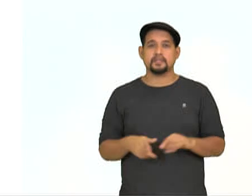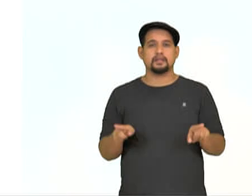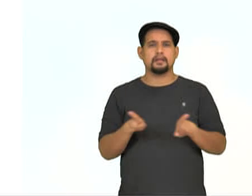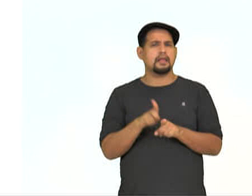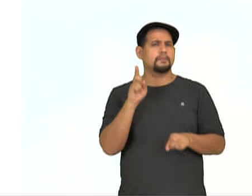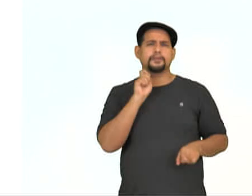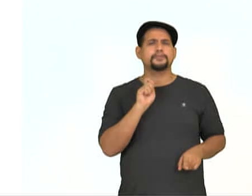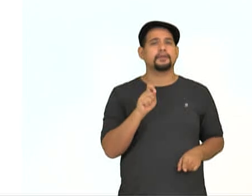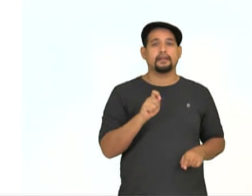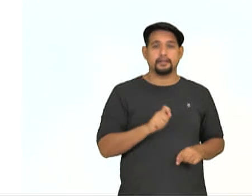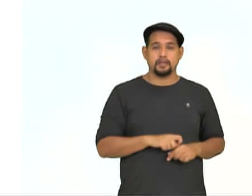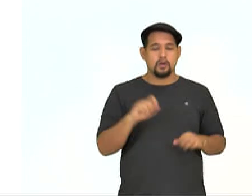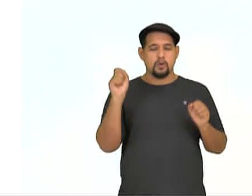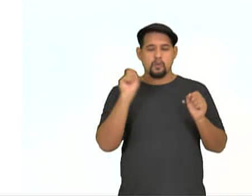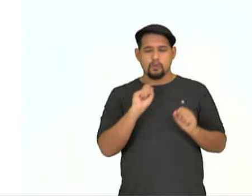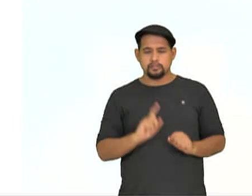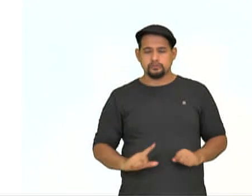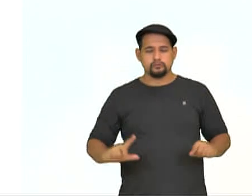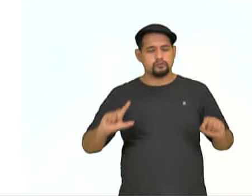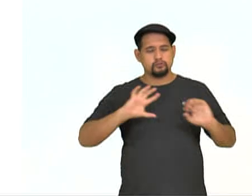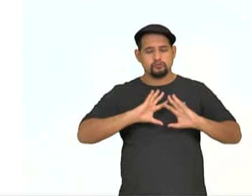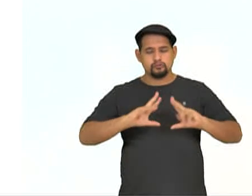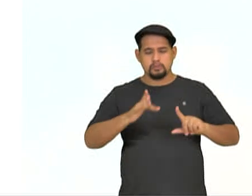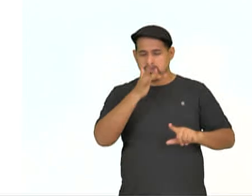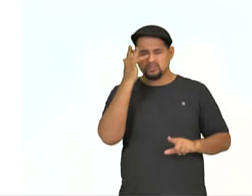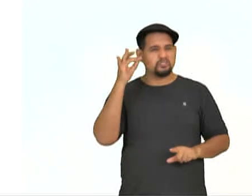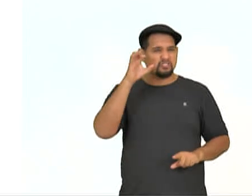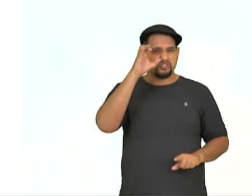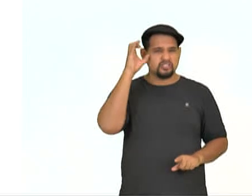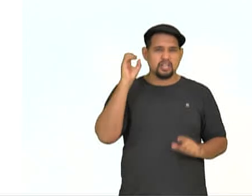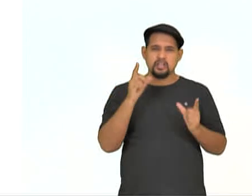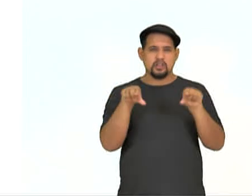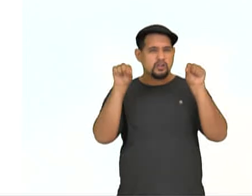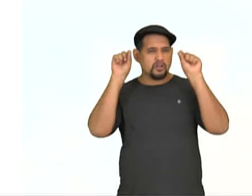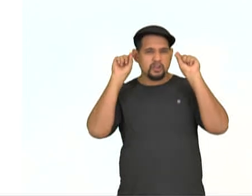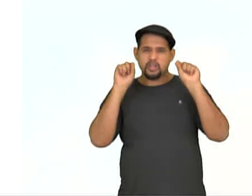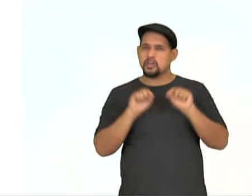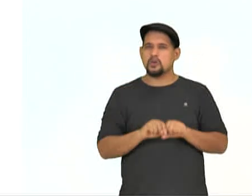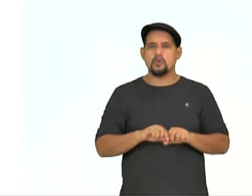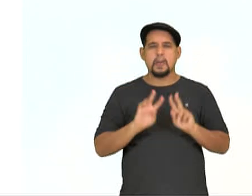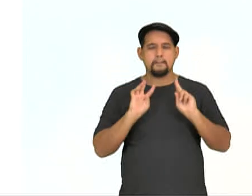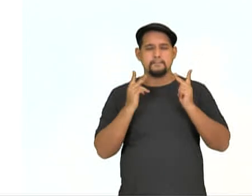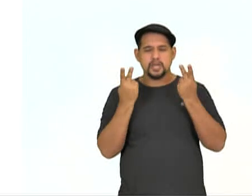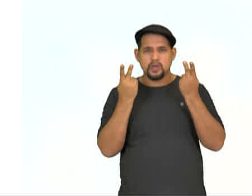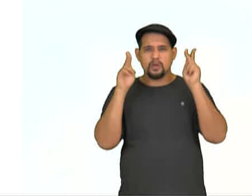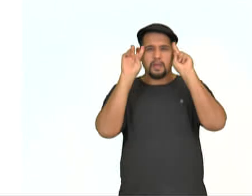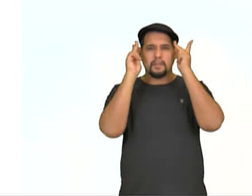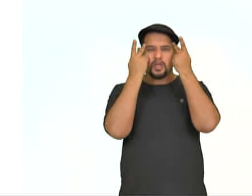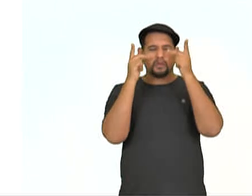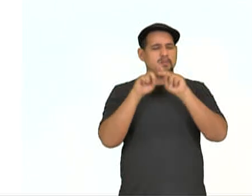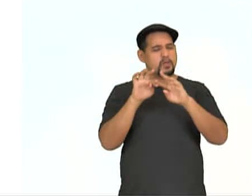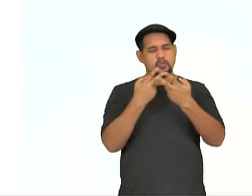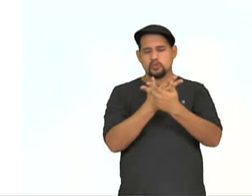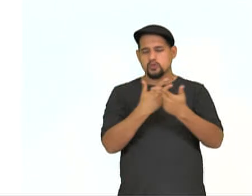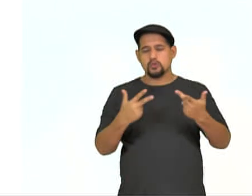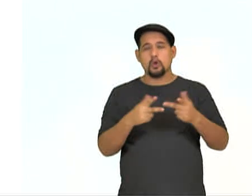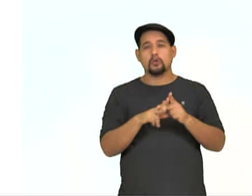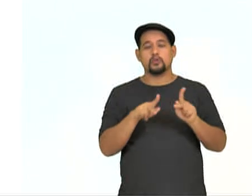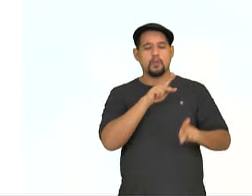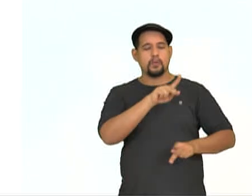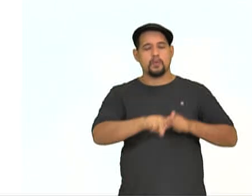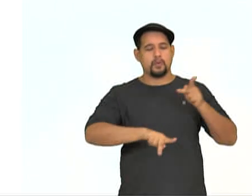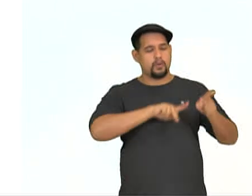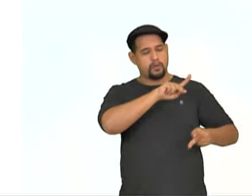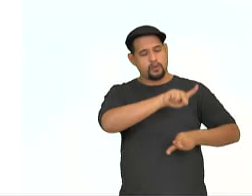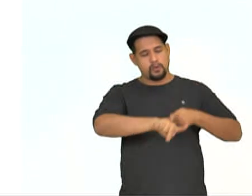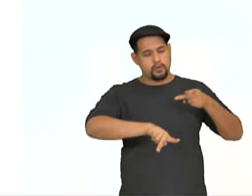que o azul foi difundido para todo mundo conhecido da época, chineses, gregos, hebreus, mesopotâmios, indianos, árabes e nórdicos, ou seja, todos aqueles povos